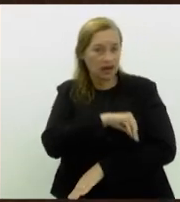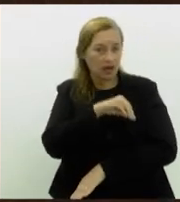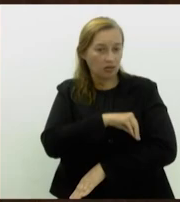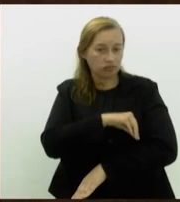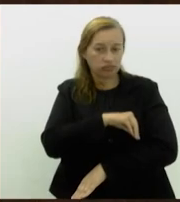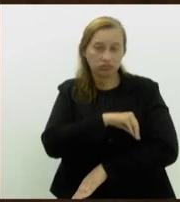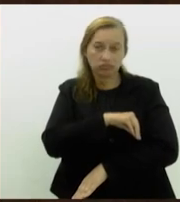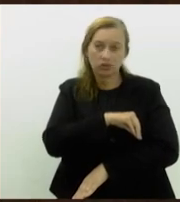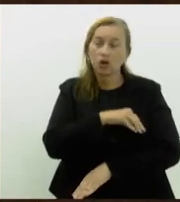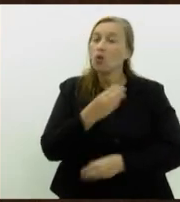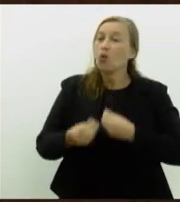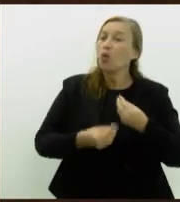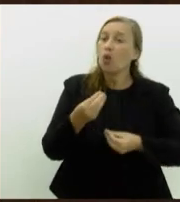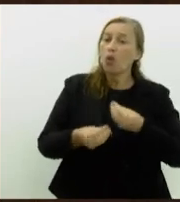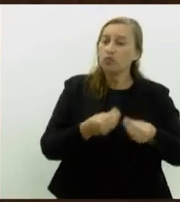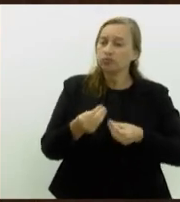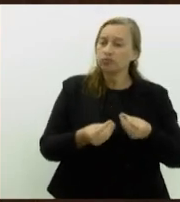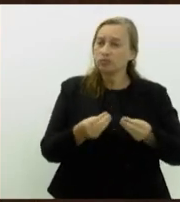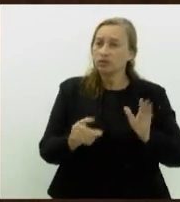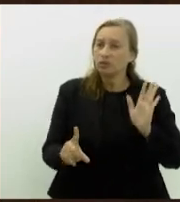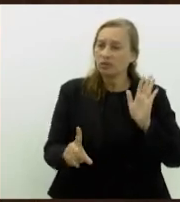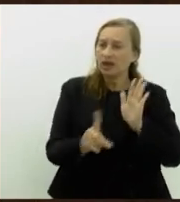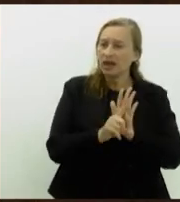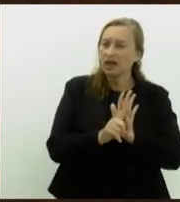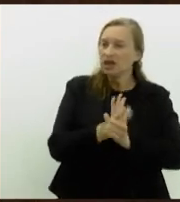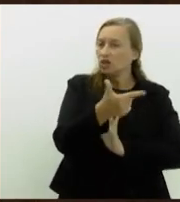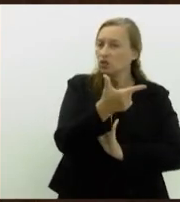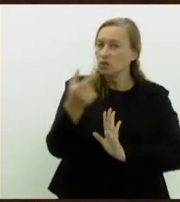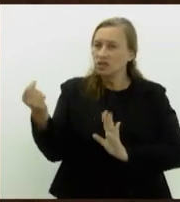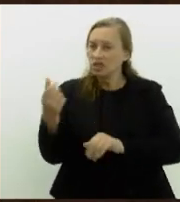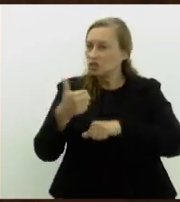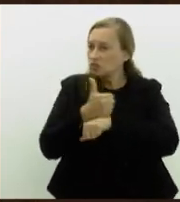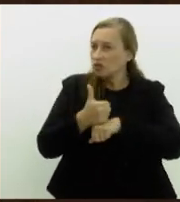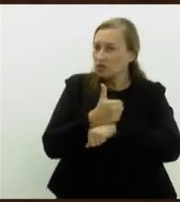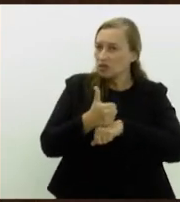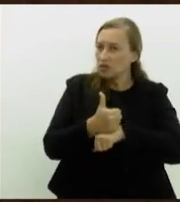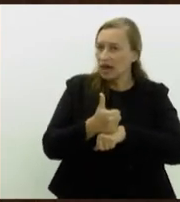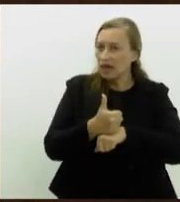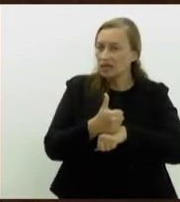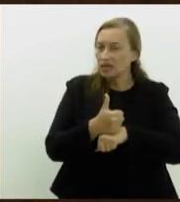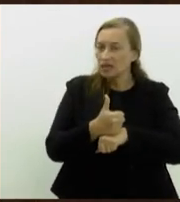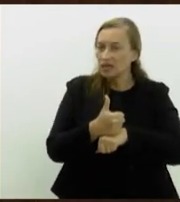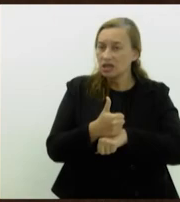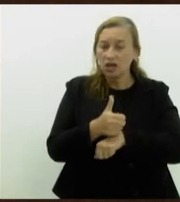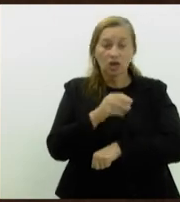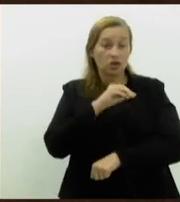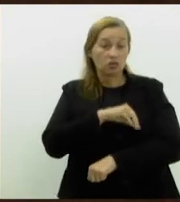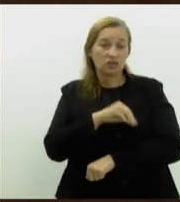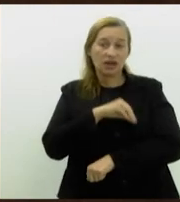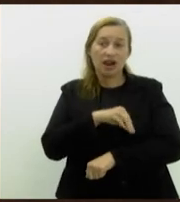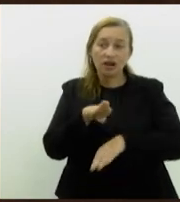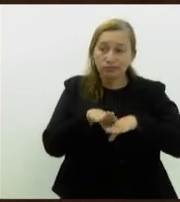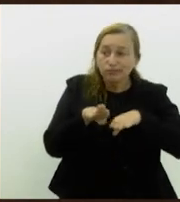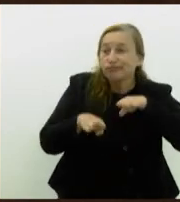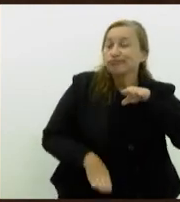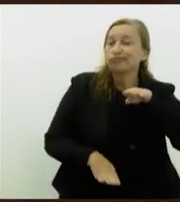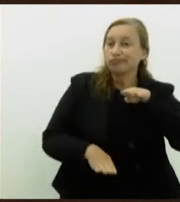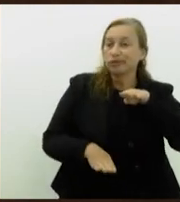categorias, em nenhuma delas, nem estou dizendo que seja alta ou seja baixa, esteja